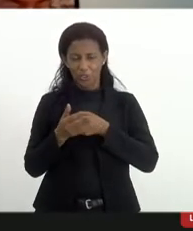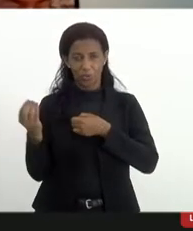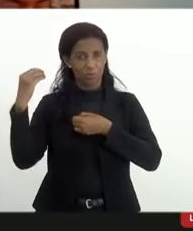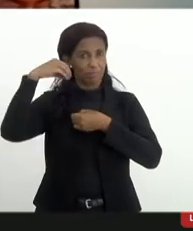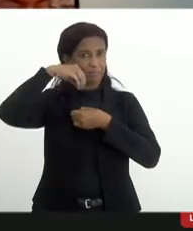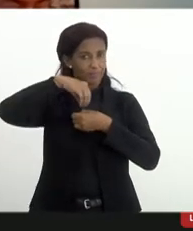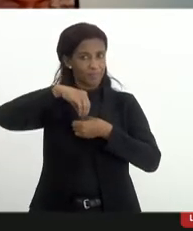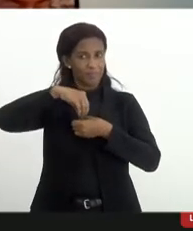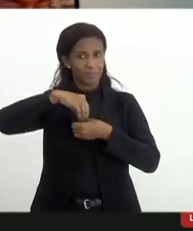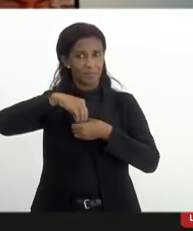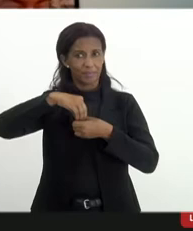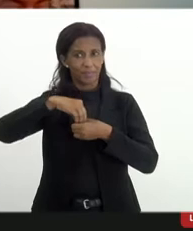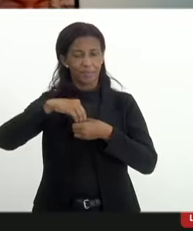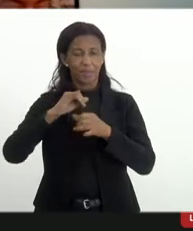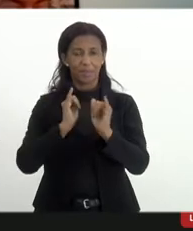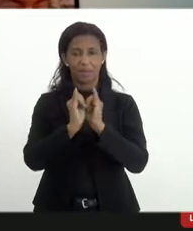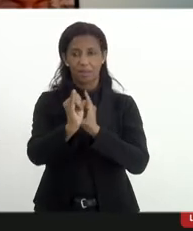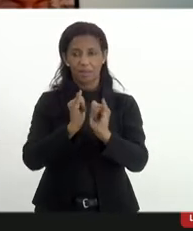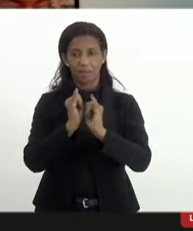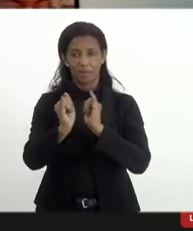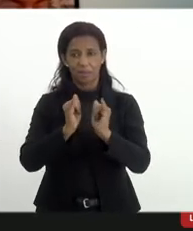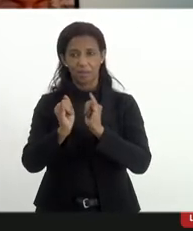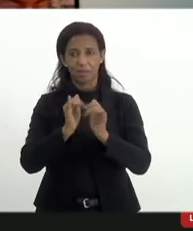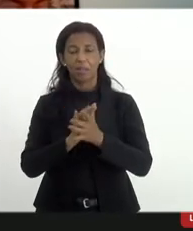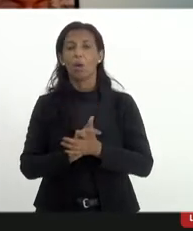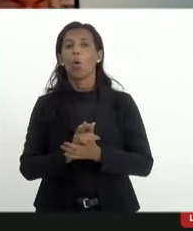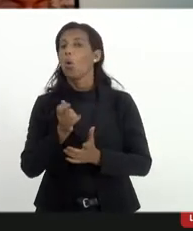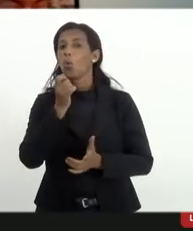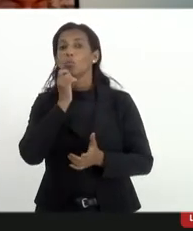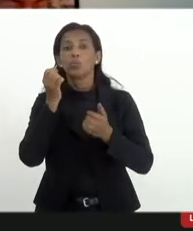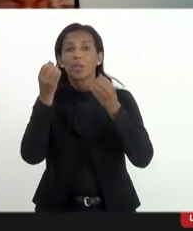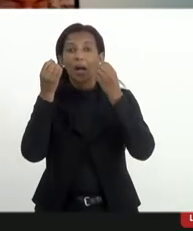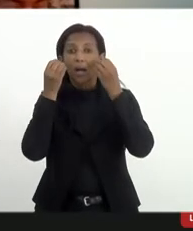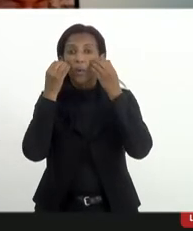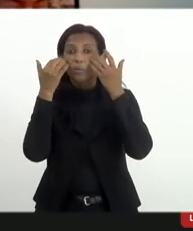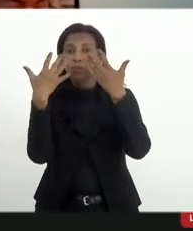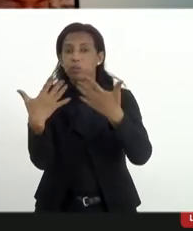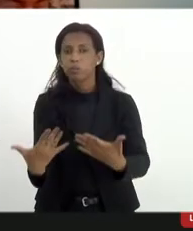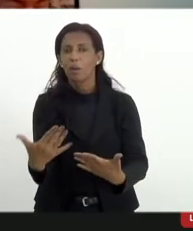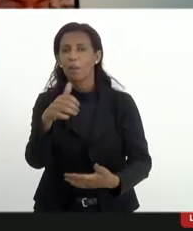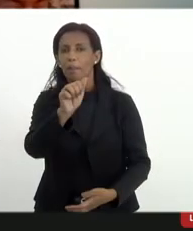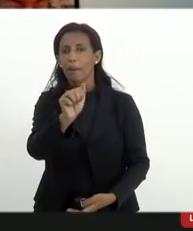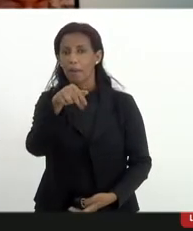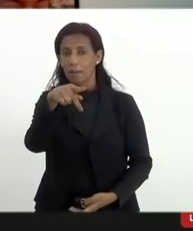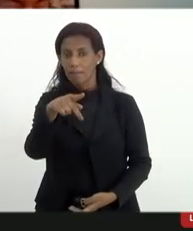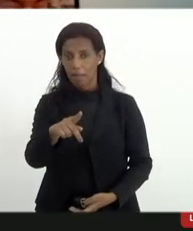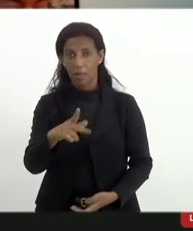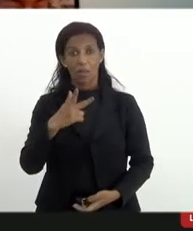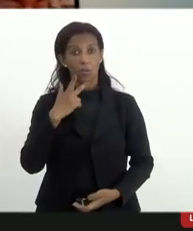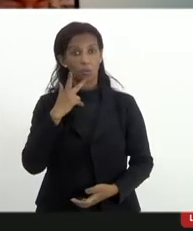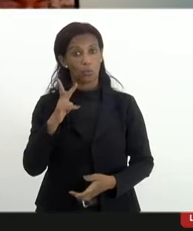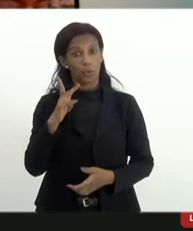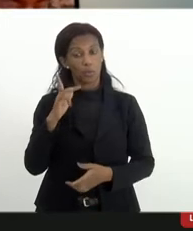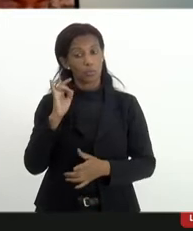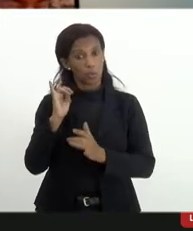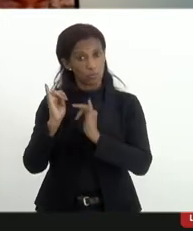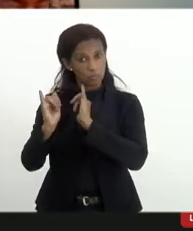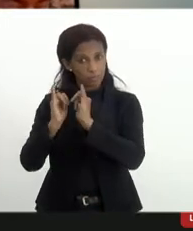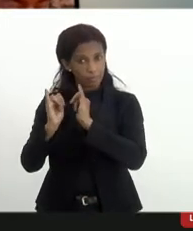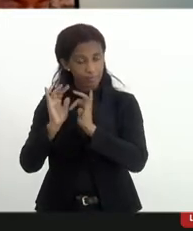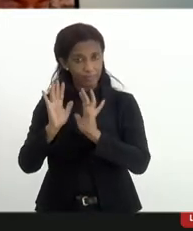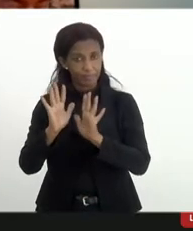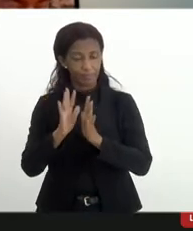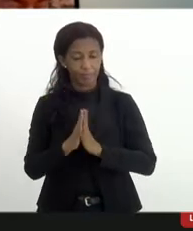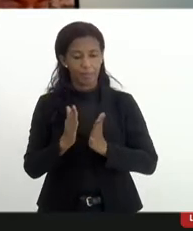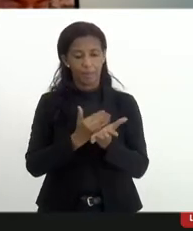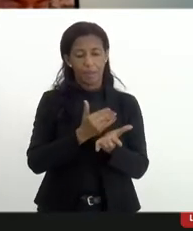dentro das informações, ou seja, não está explicitado para a ANP, isso eu estou falando ainda só de dedução,